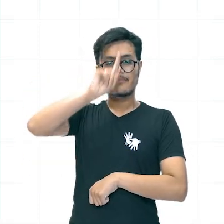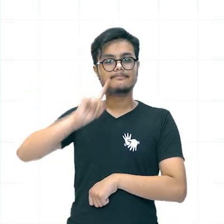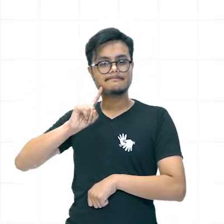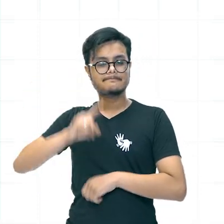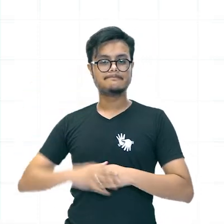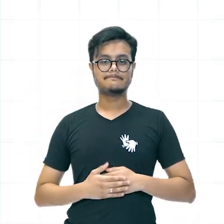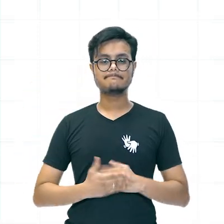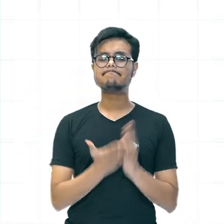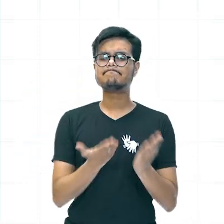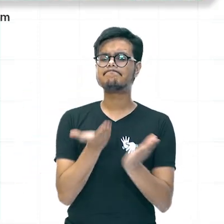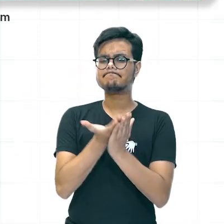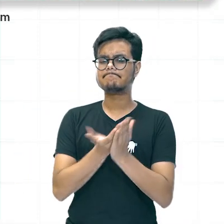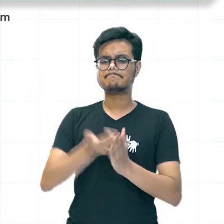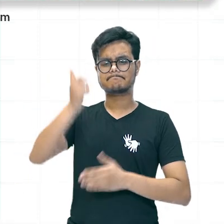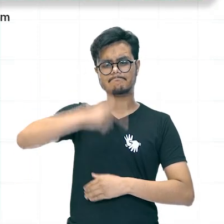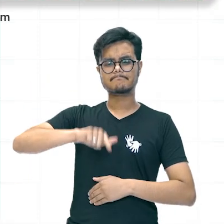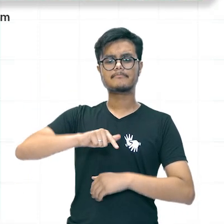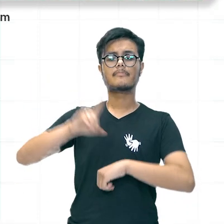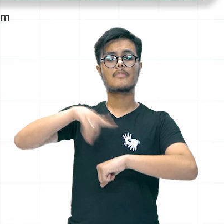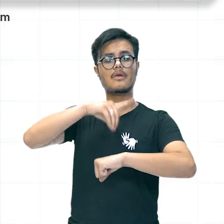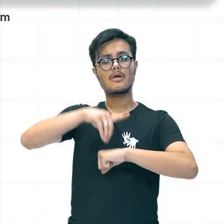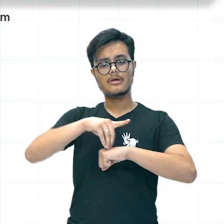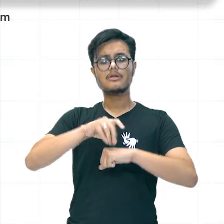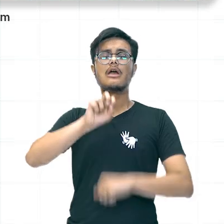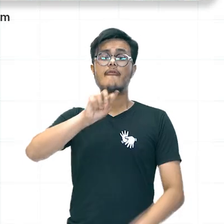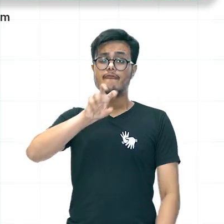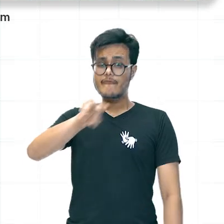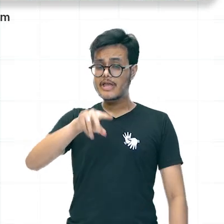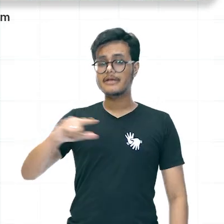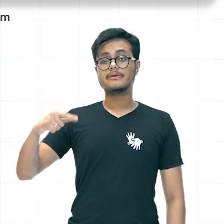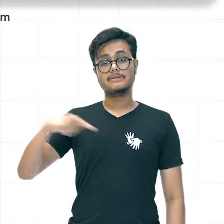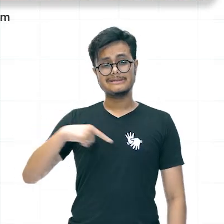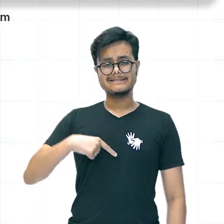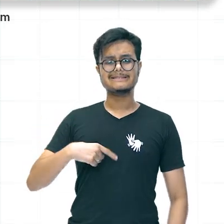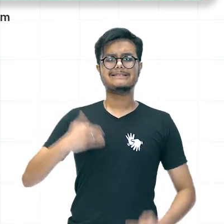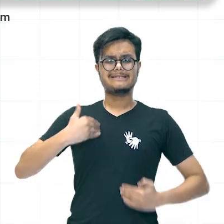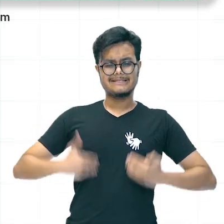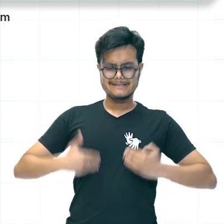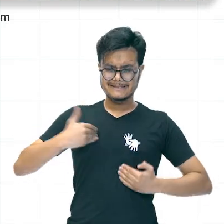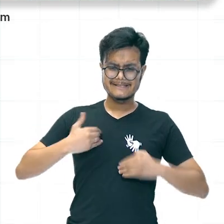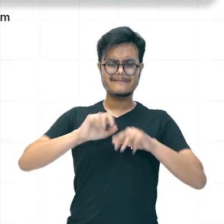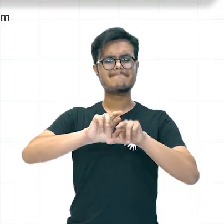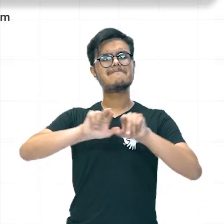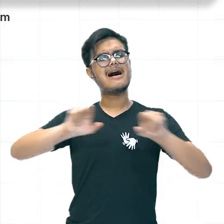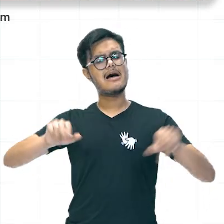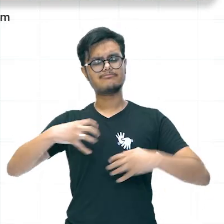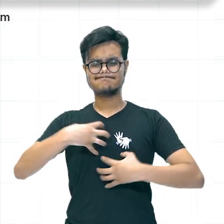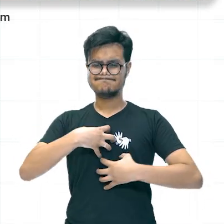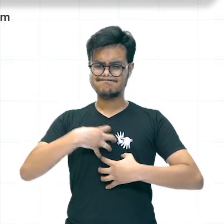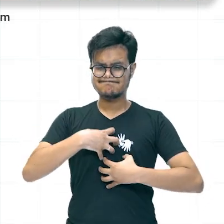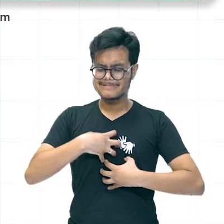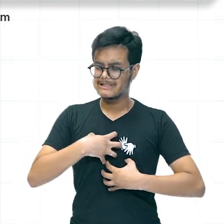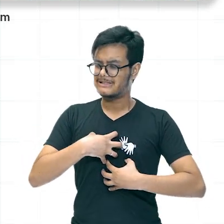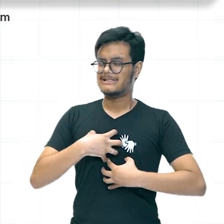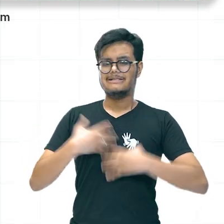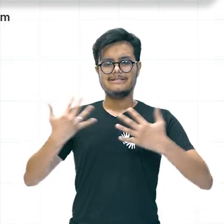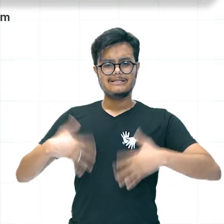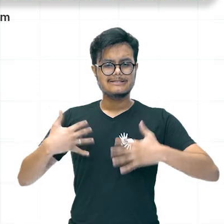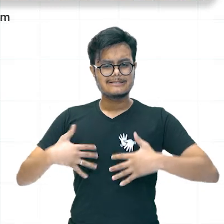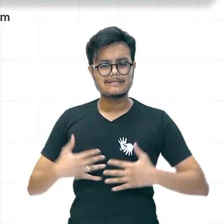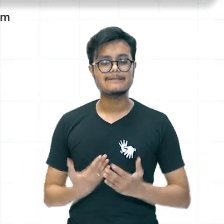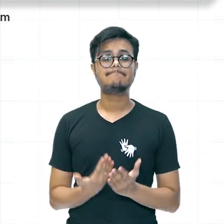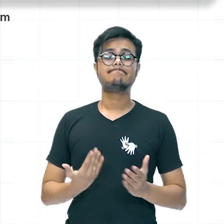Para a gente recapitular aí sobre a dengue, ela é uma doença infecciosa que vai gerar aí, né, vários